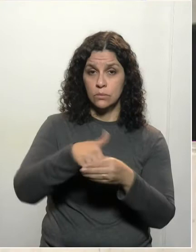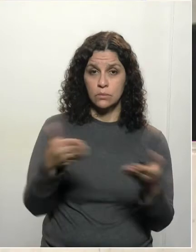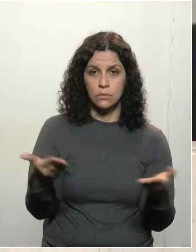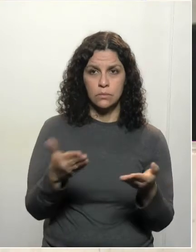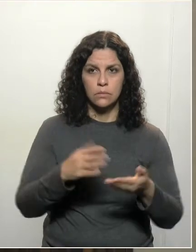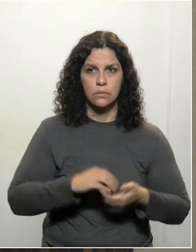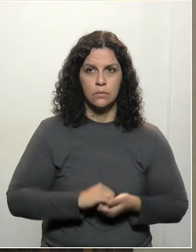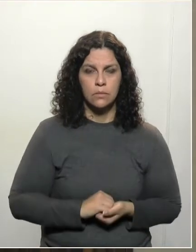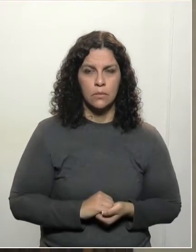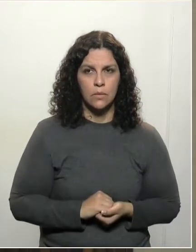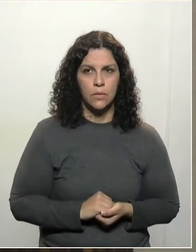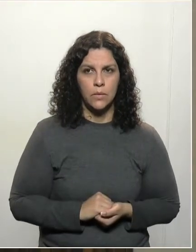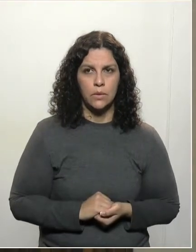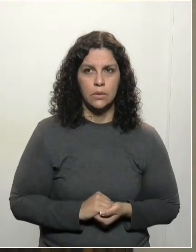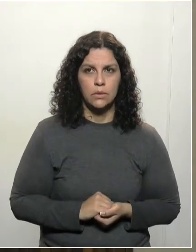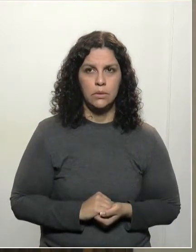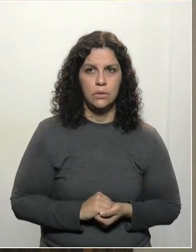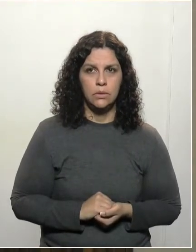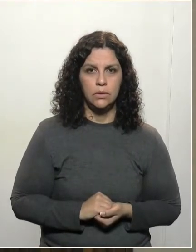votando.